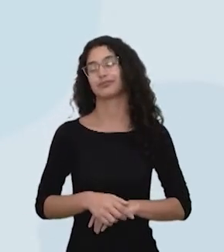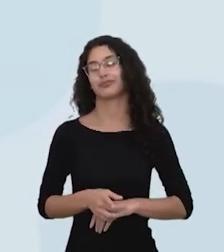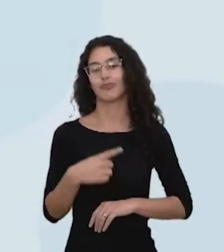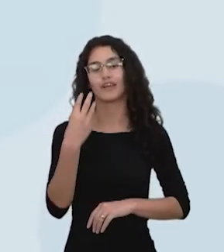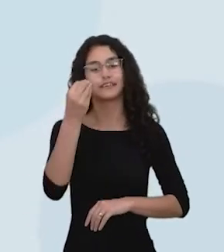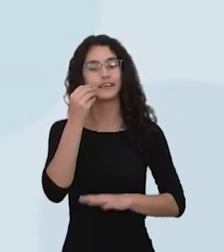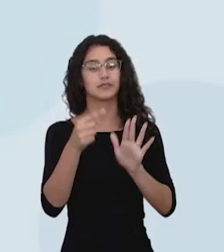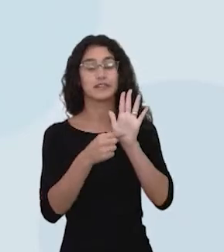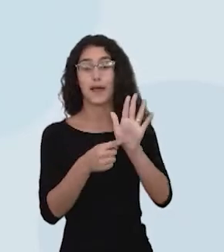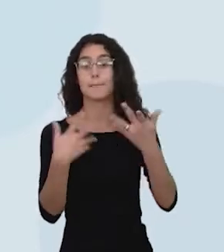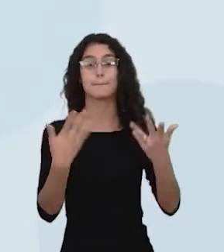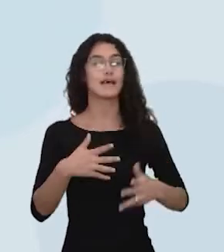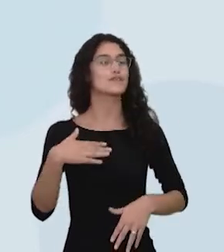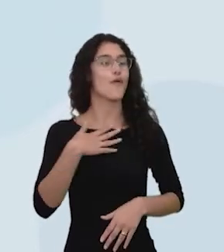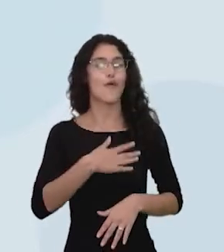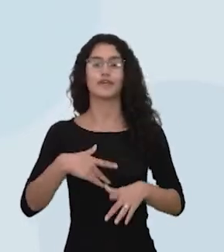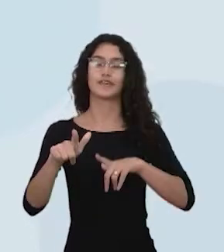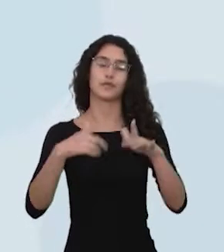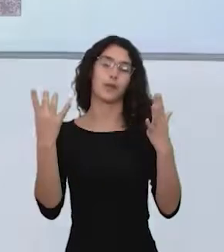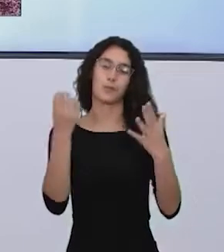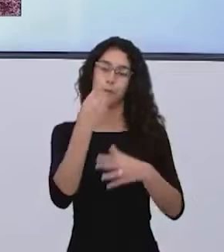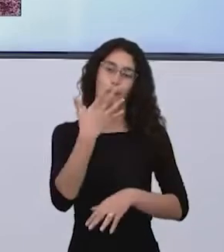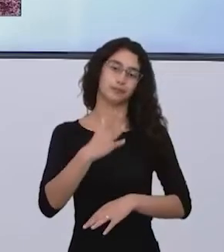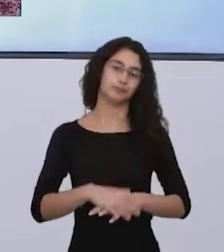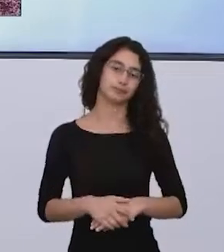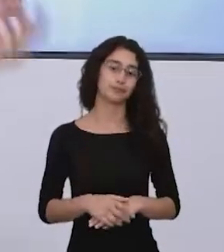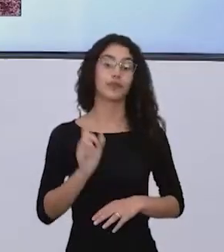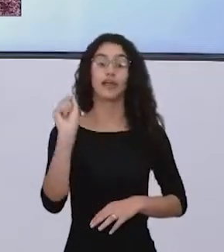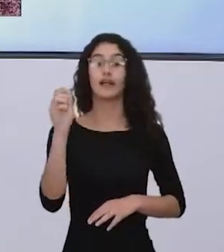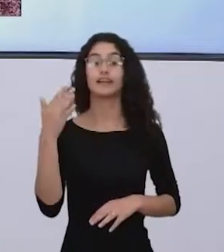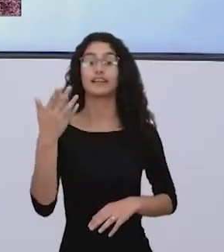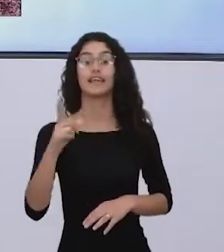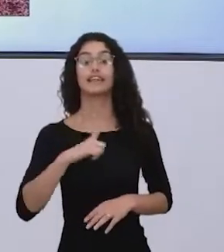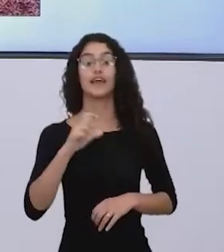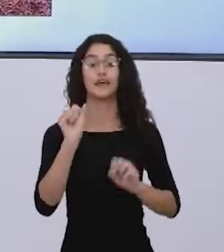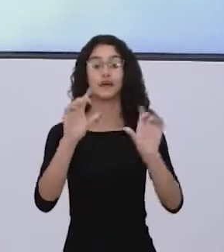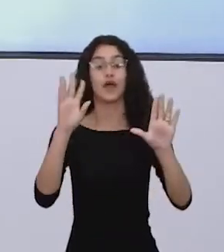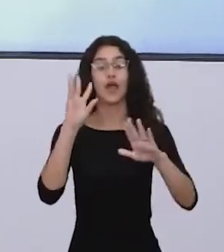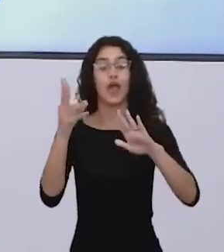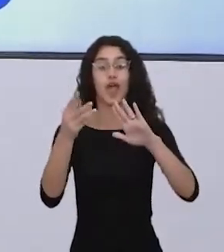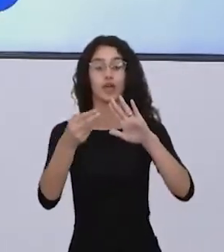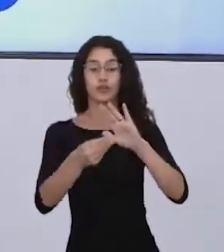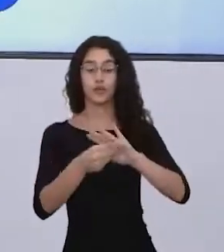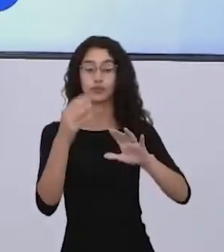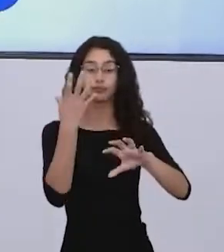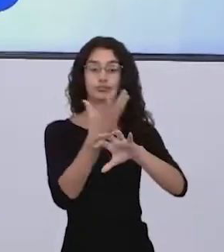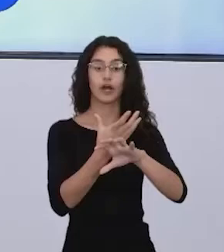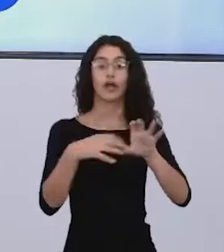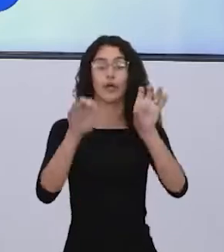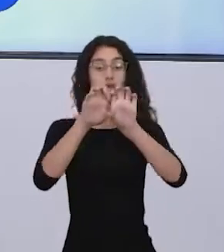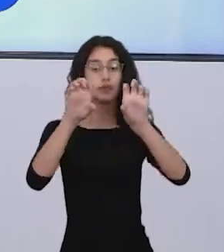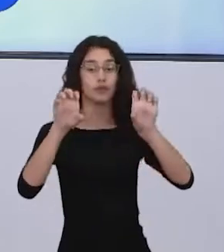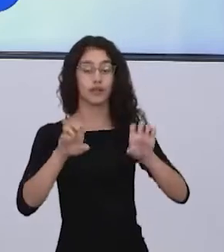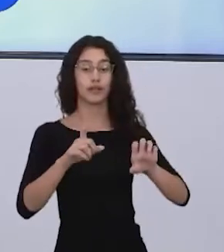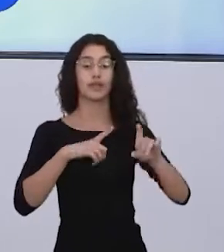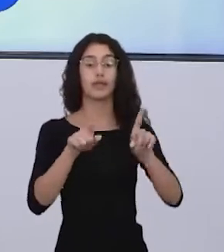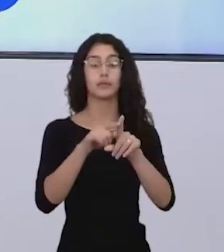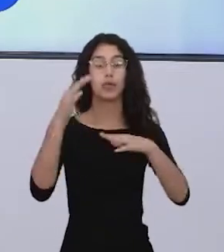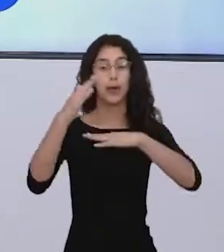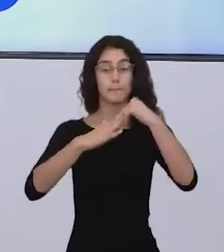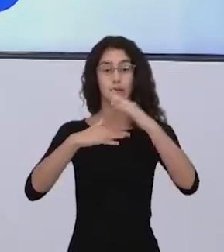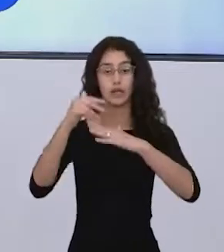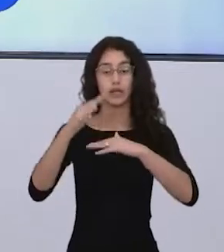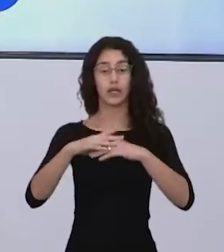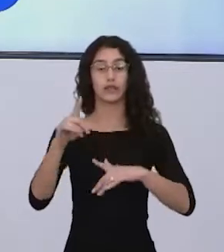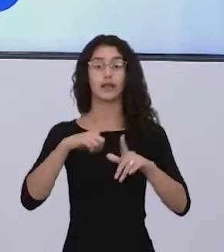gente tenta fazer, mas o pessoal gosta de um trabalho bonito. O que acontece? Tem aí, ó, resumo do componente, os eixos estruturantes, as habilidades dos